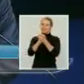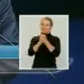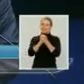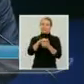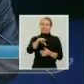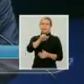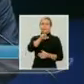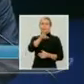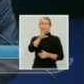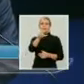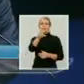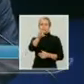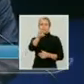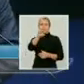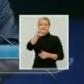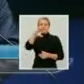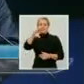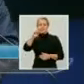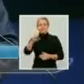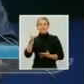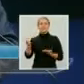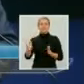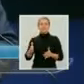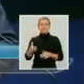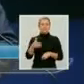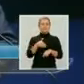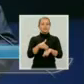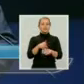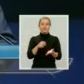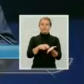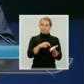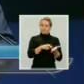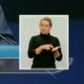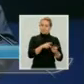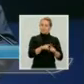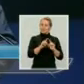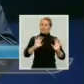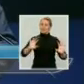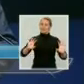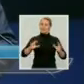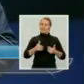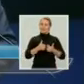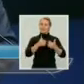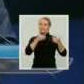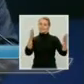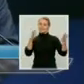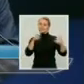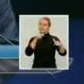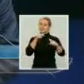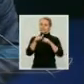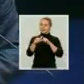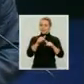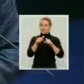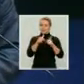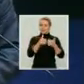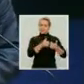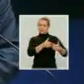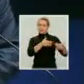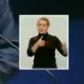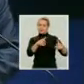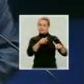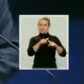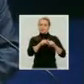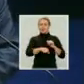Maurício de Souza, que já esteve hoje cedo também na inauguração das atividades, na abertura das